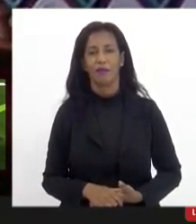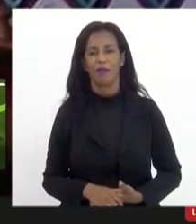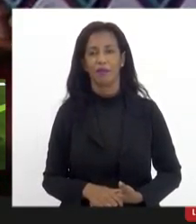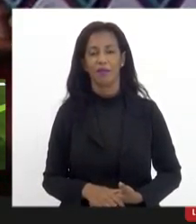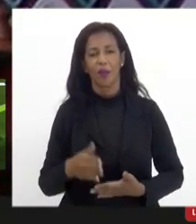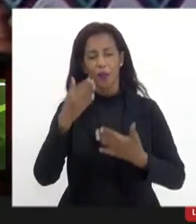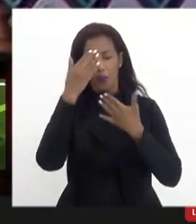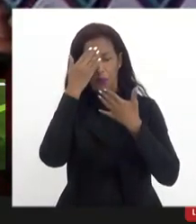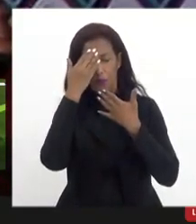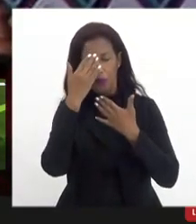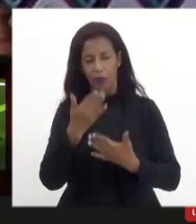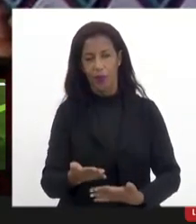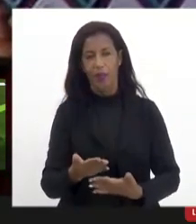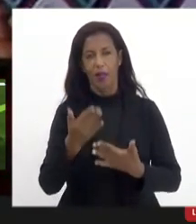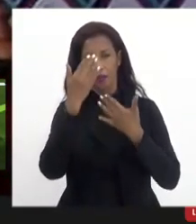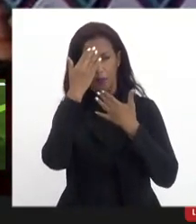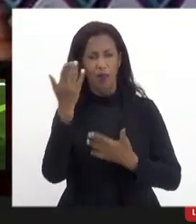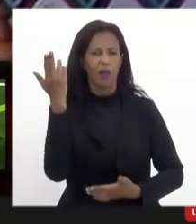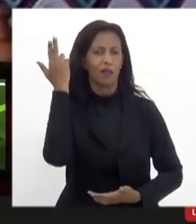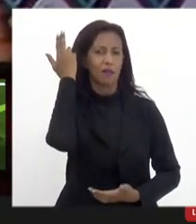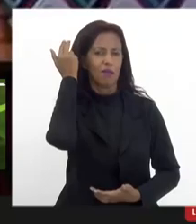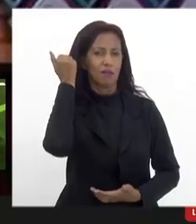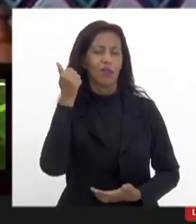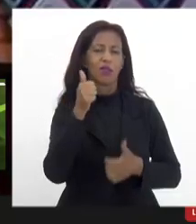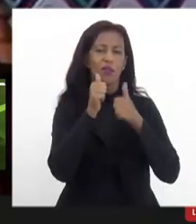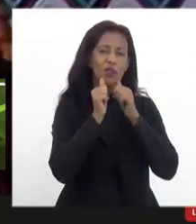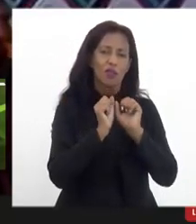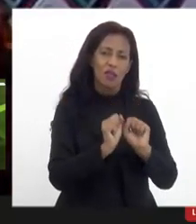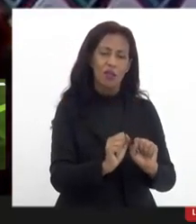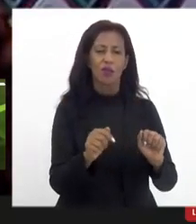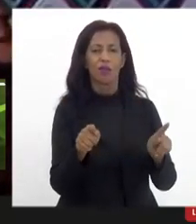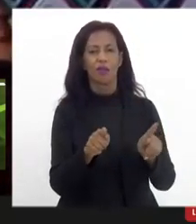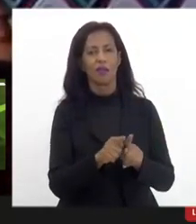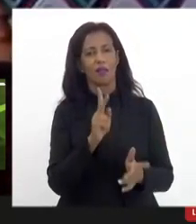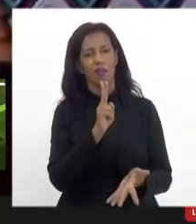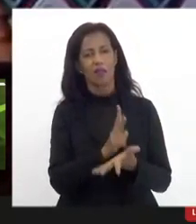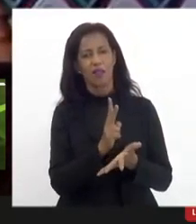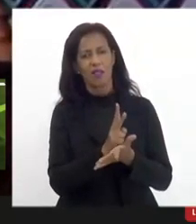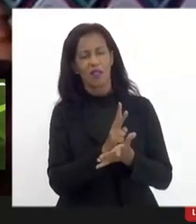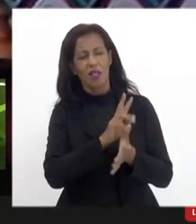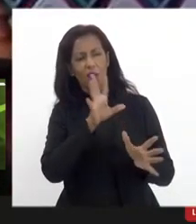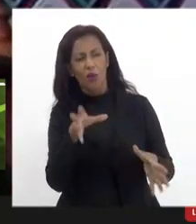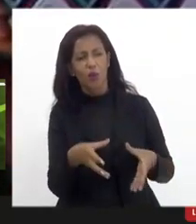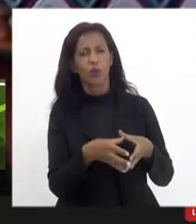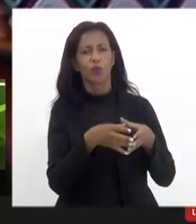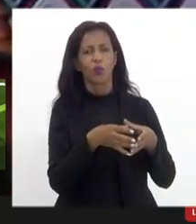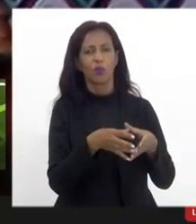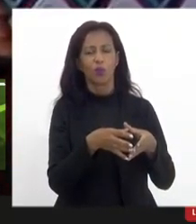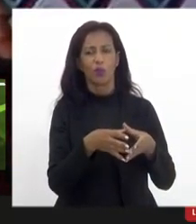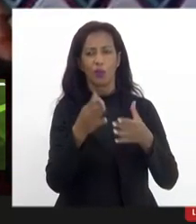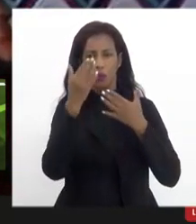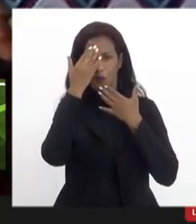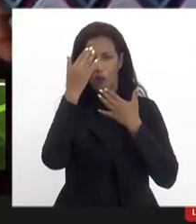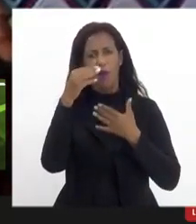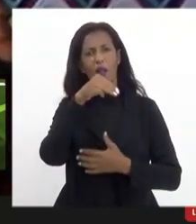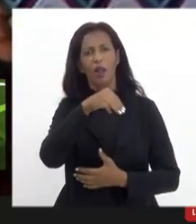Gente, muito obrigada. Obrigada, deputada Eliomar, a sua assessoria também, sempre na construção com a gente. Obrigada